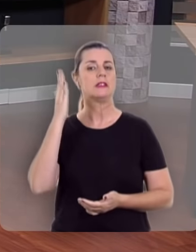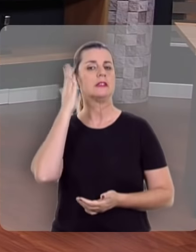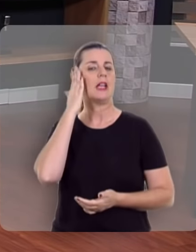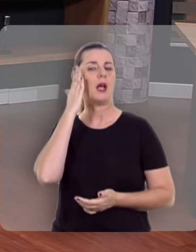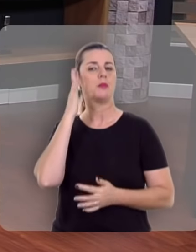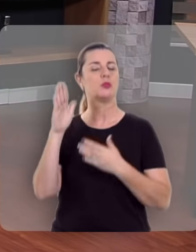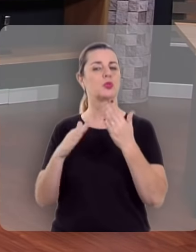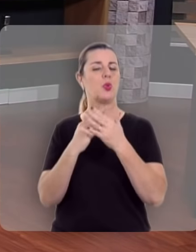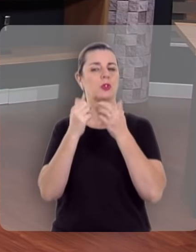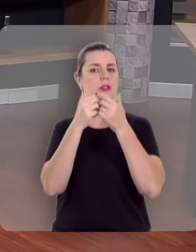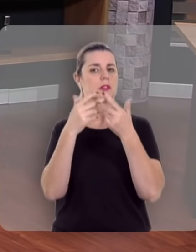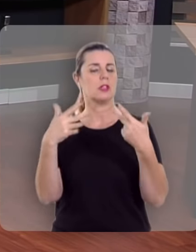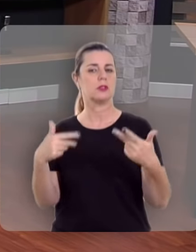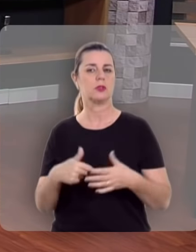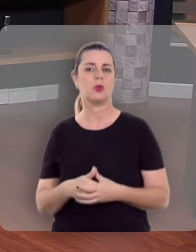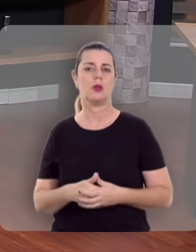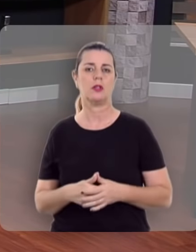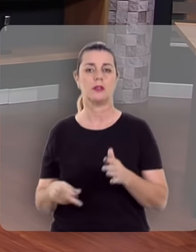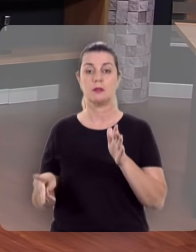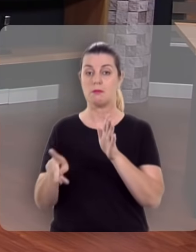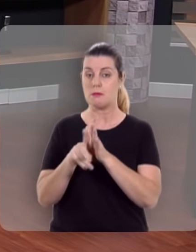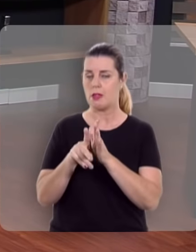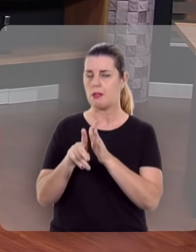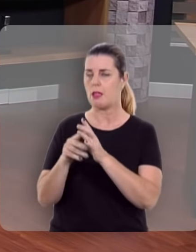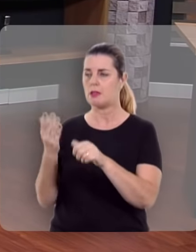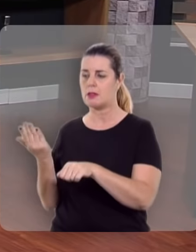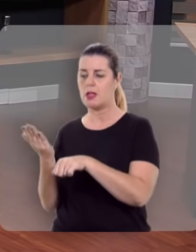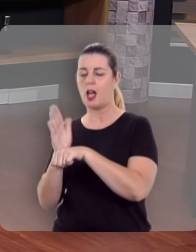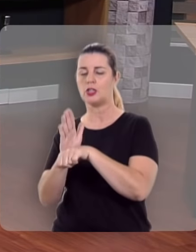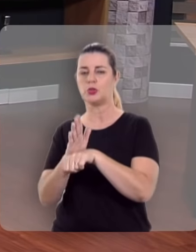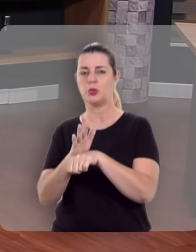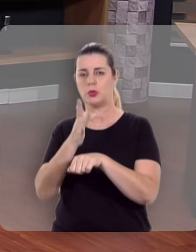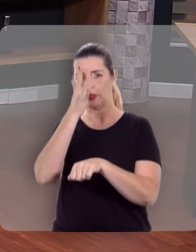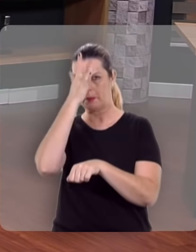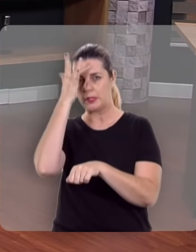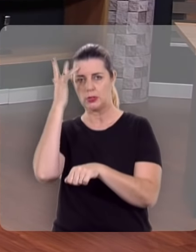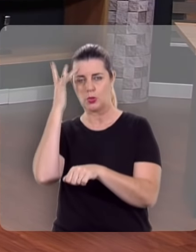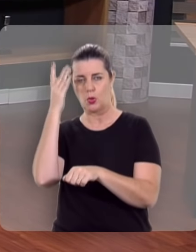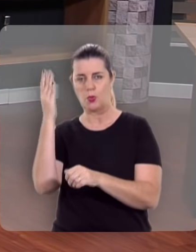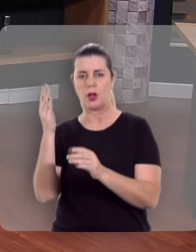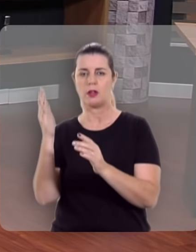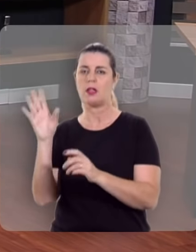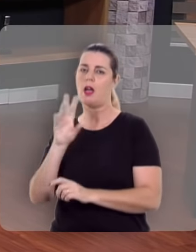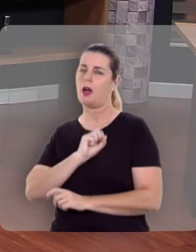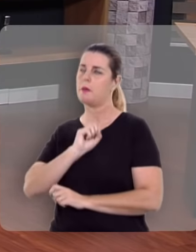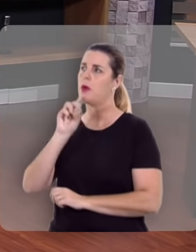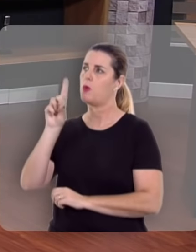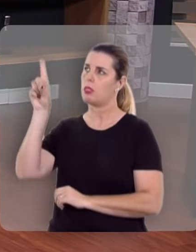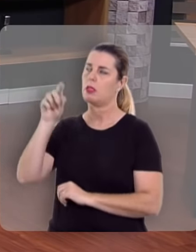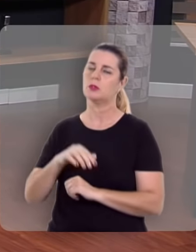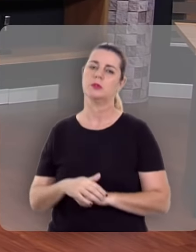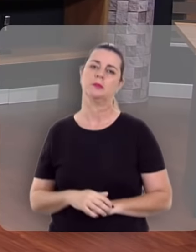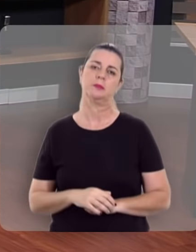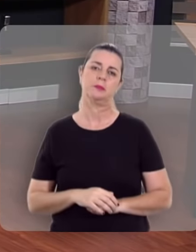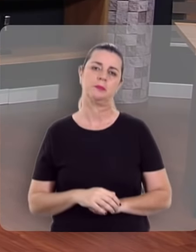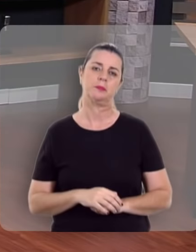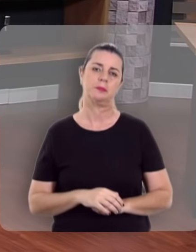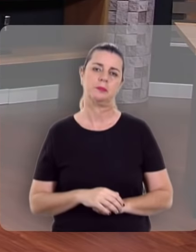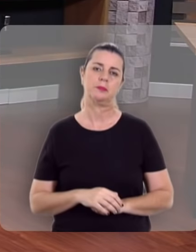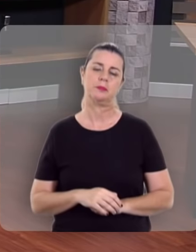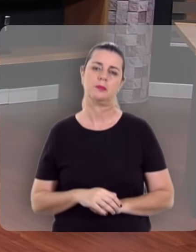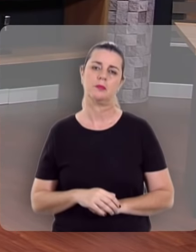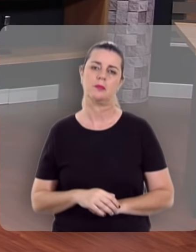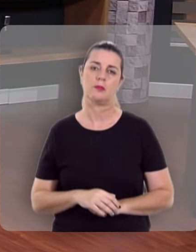afirmar: as mãos de Deus dirigem o meu destino. Sabemos que todas as